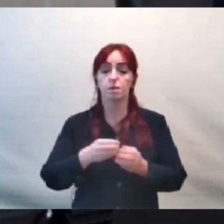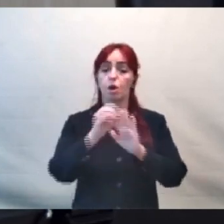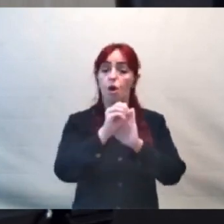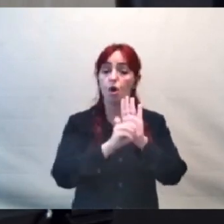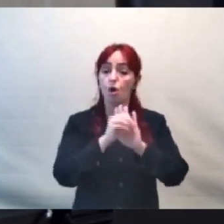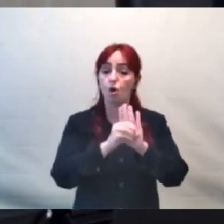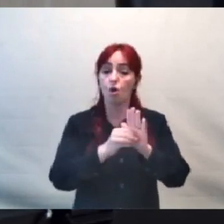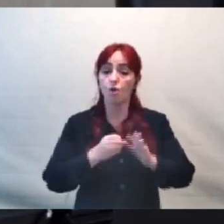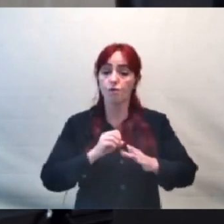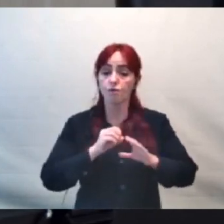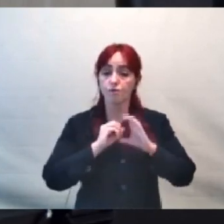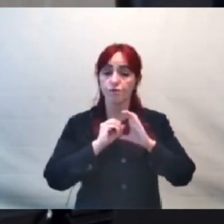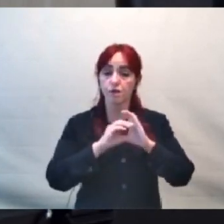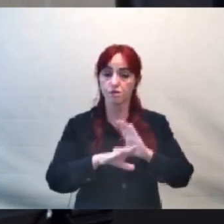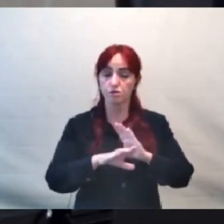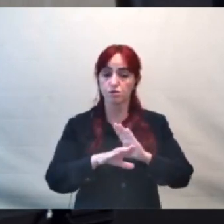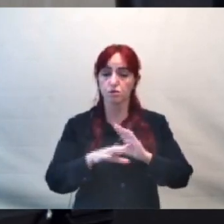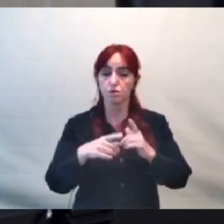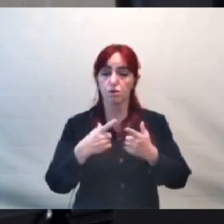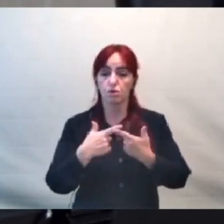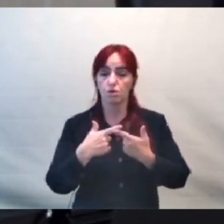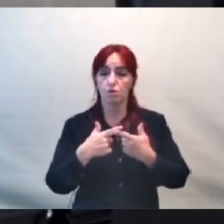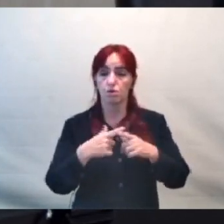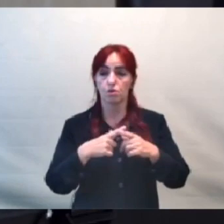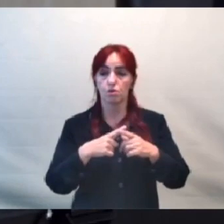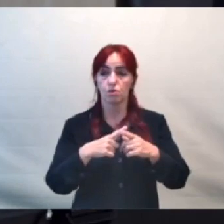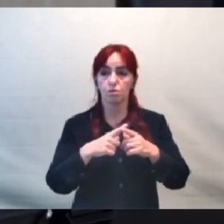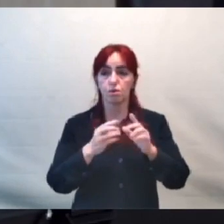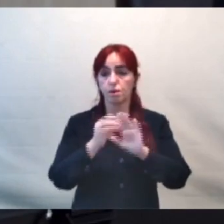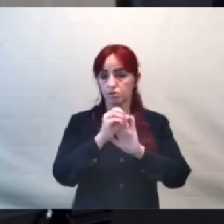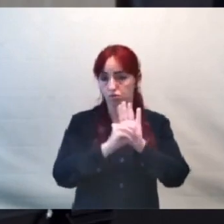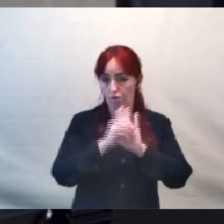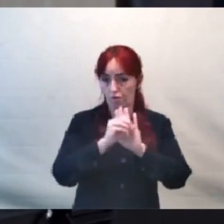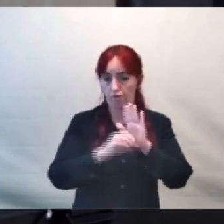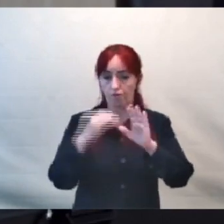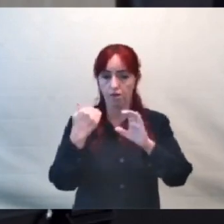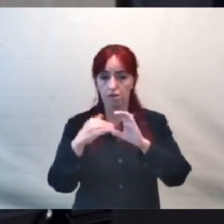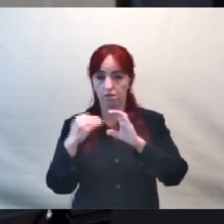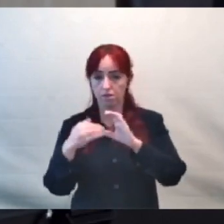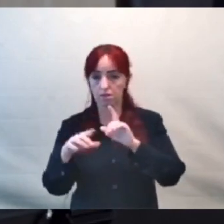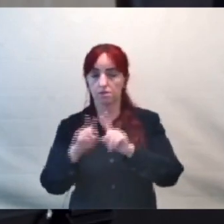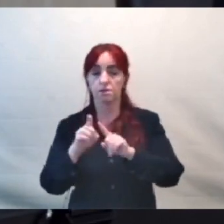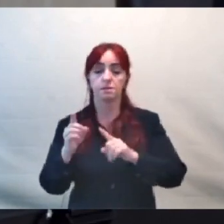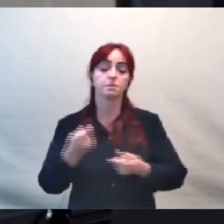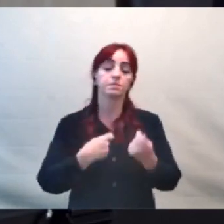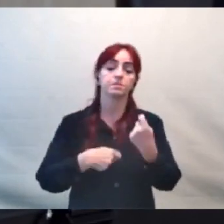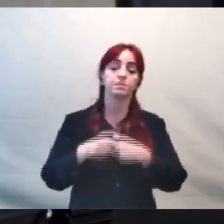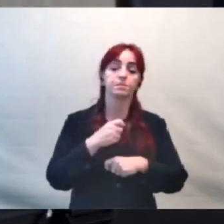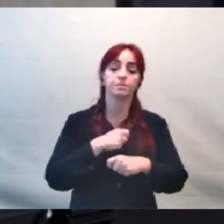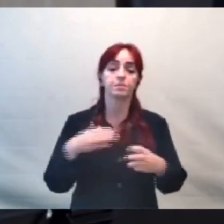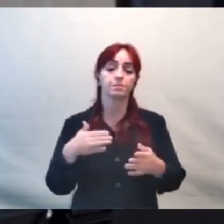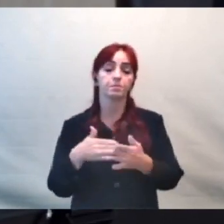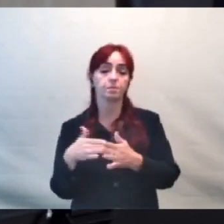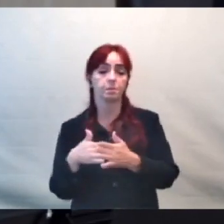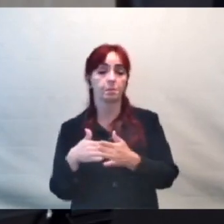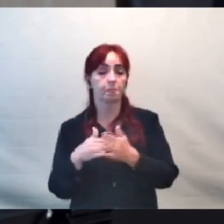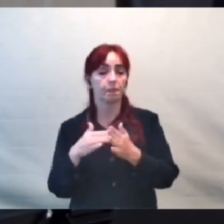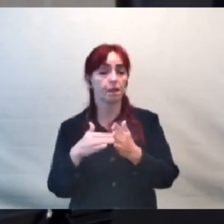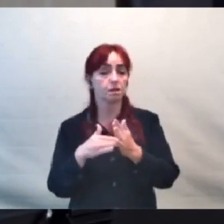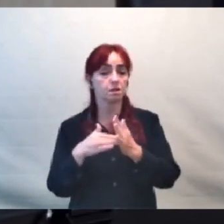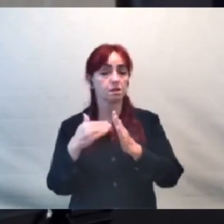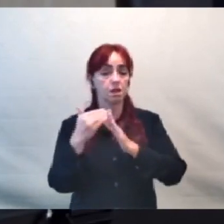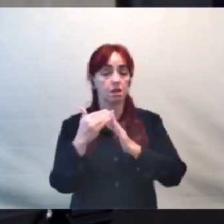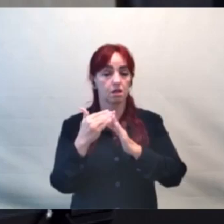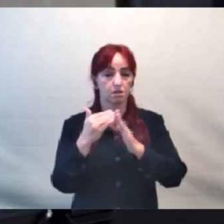remanejamento... do objeto e da programação orçamentária e finança, cujo impedimento seja insuperável a partir